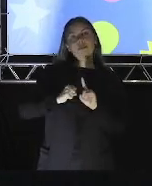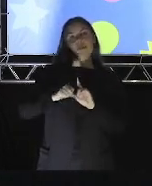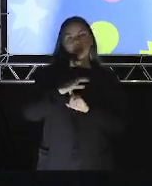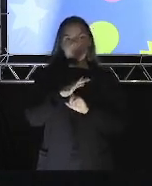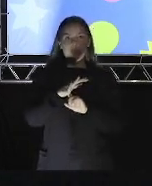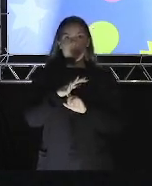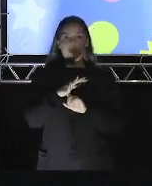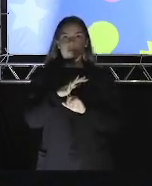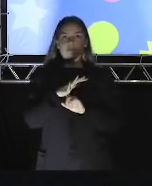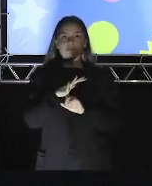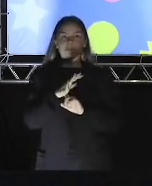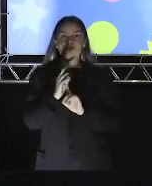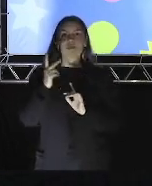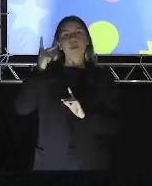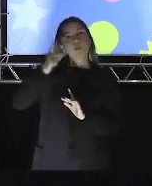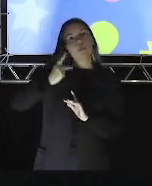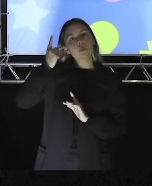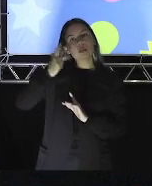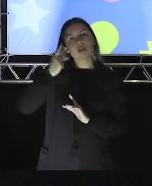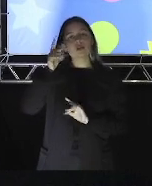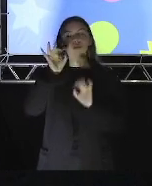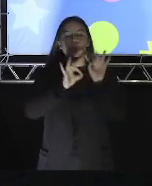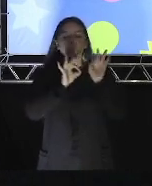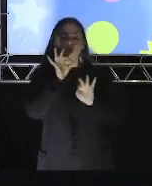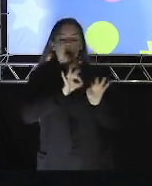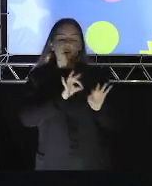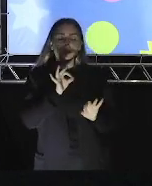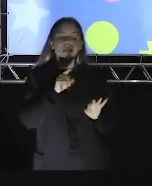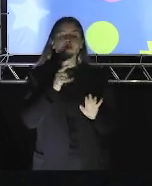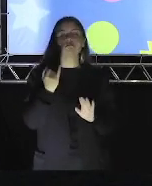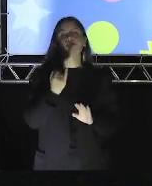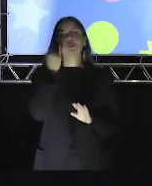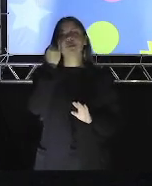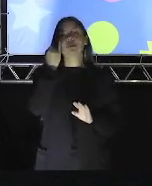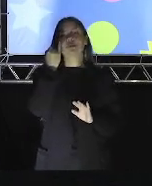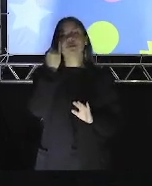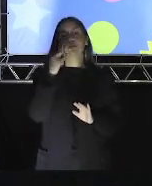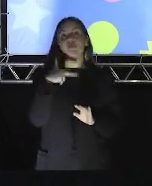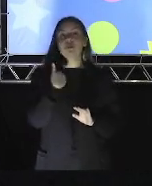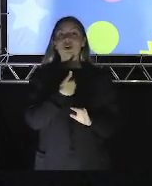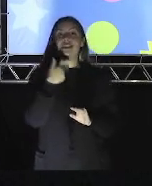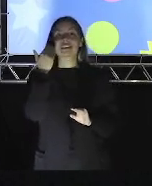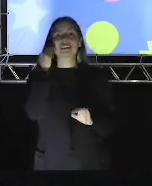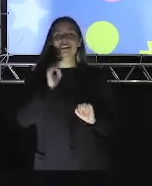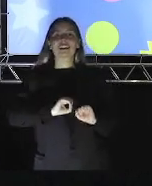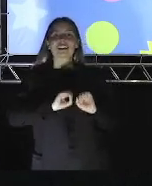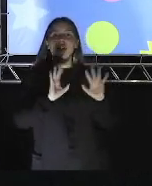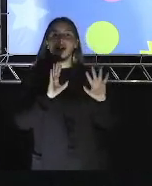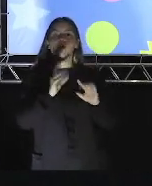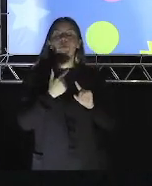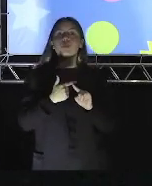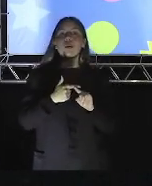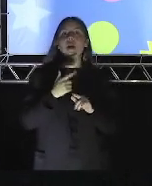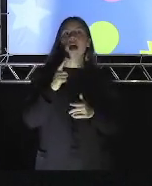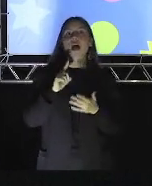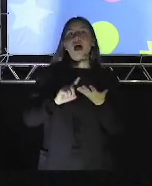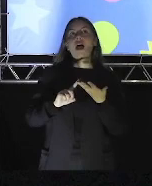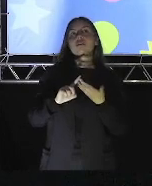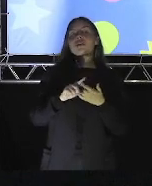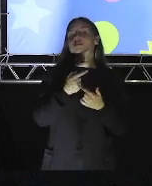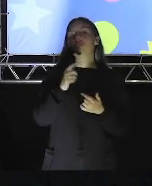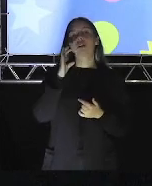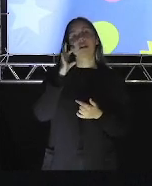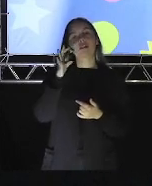né, políticos, organizacionais, é fundamental para a gente entender, porque muitas vezes, se a gente não